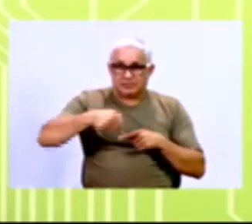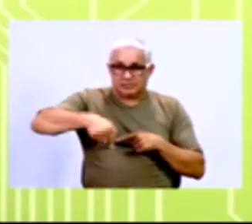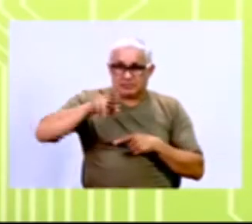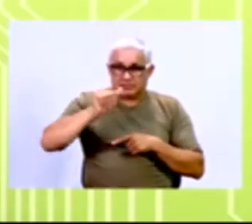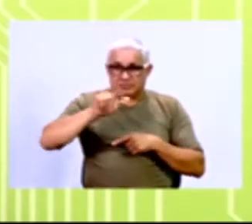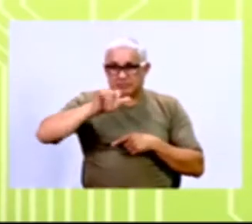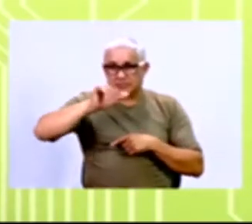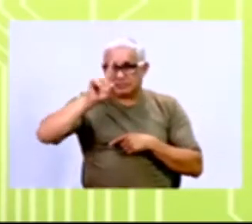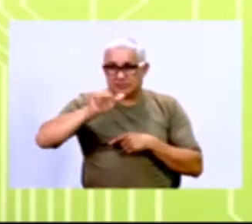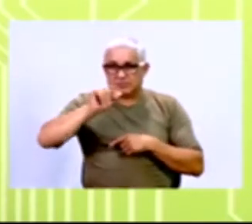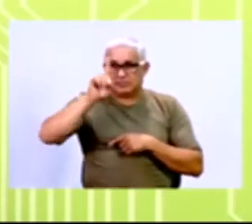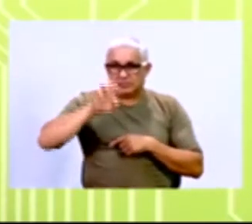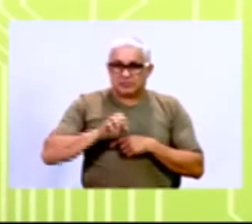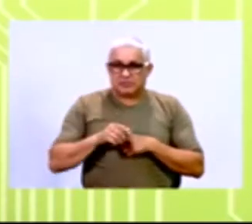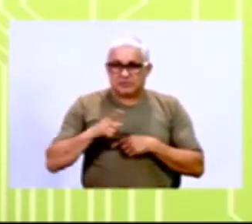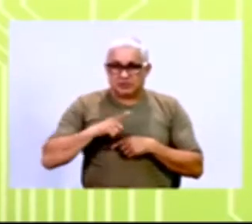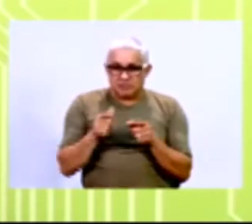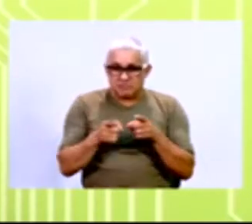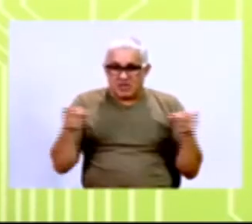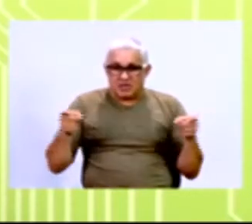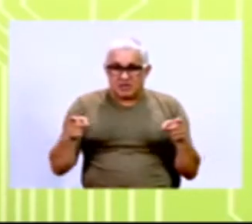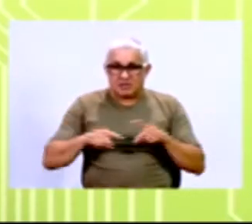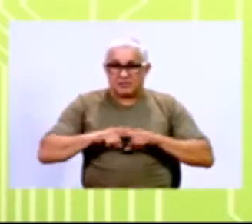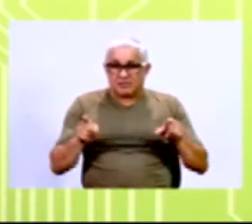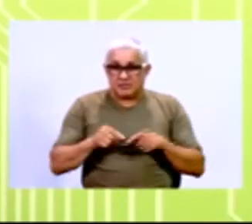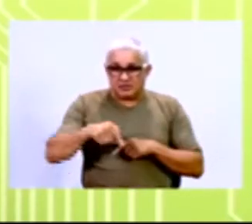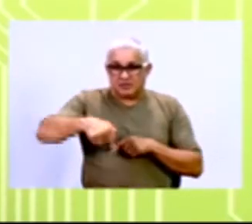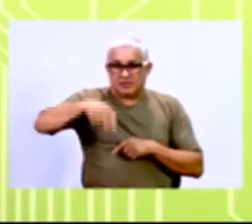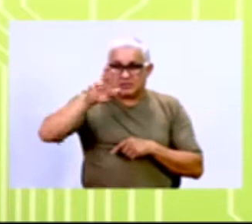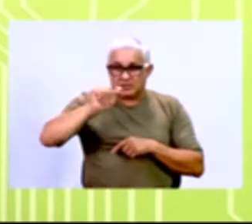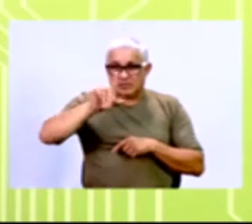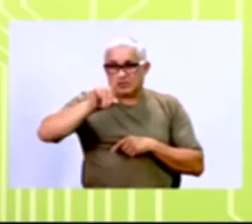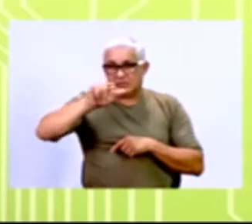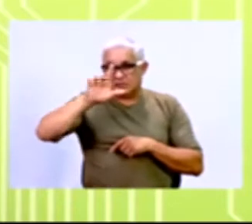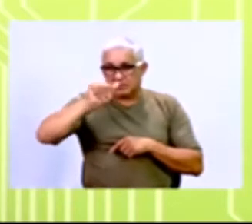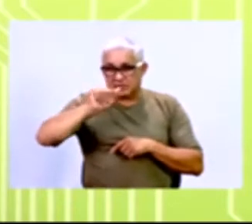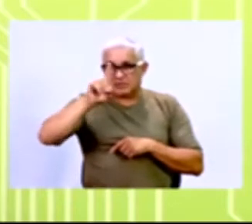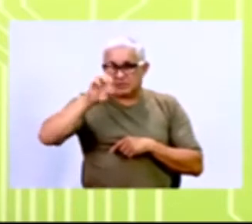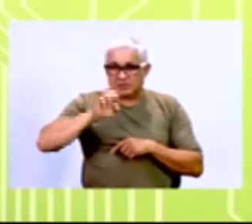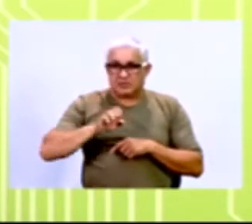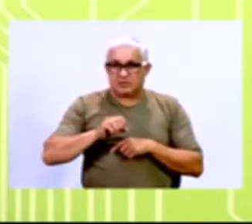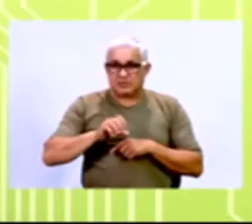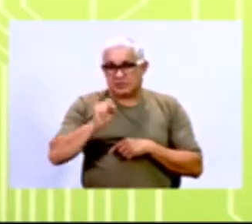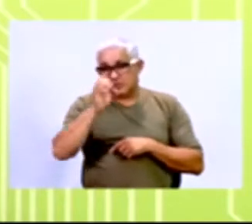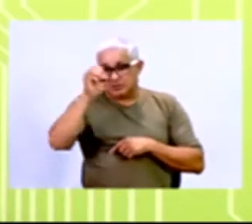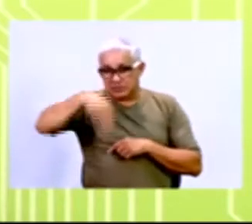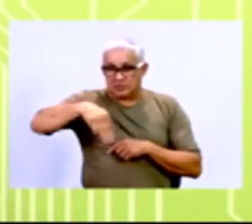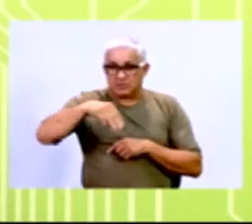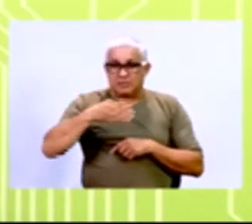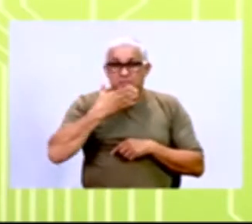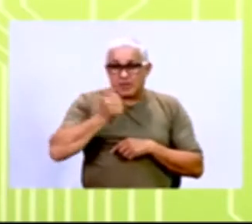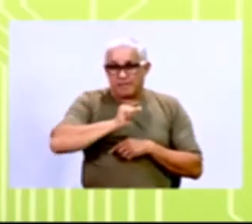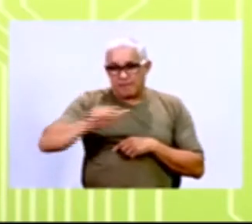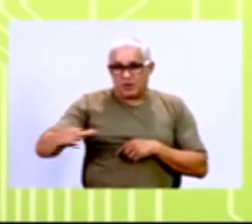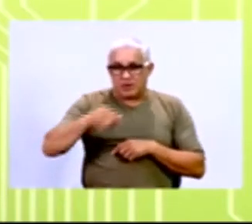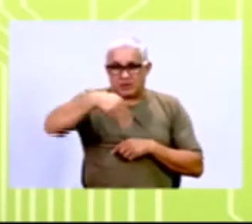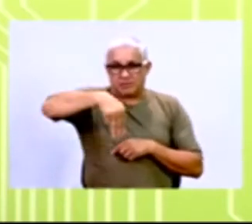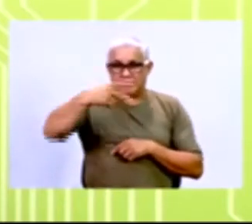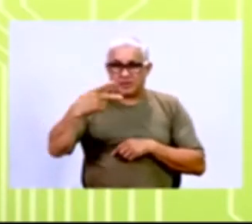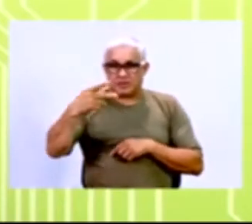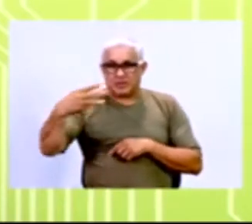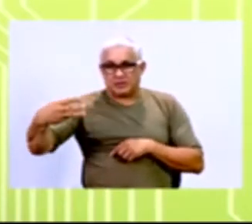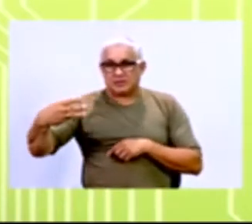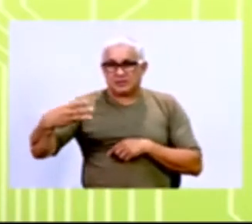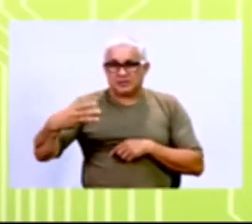formato maior, só que tem uma qualidade de som bem melhor que um MP3. O MP3, já depois que você editou, aí você